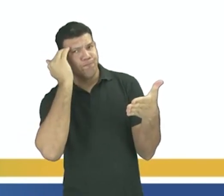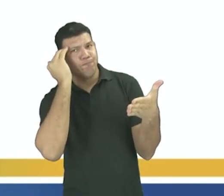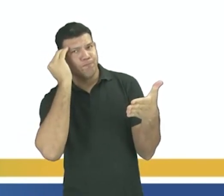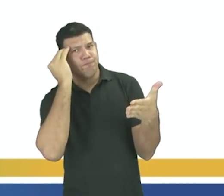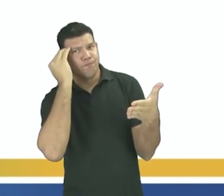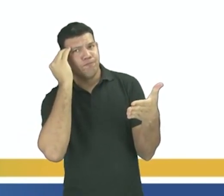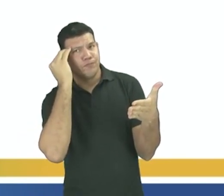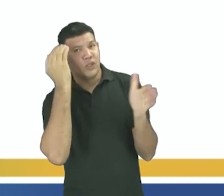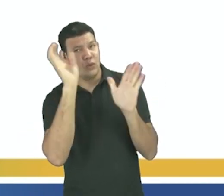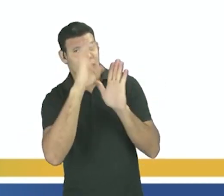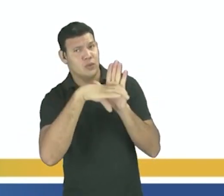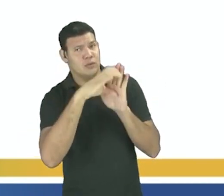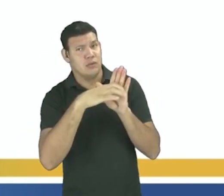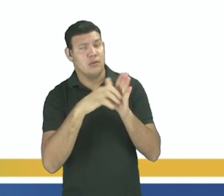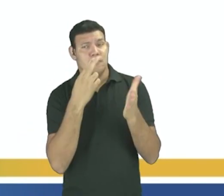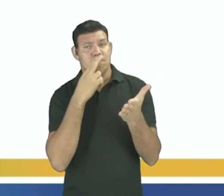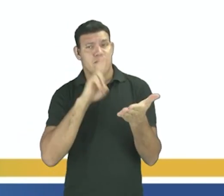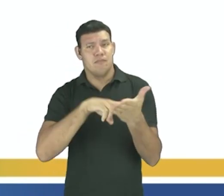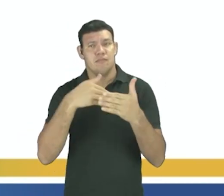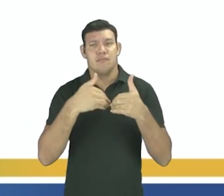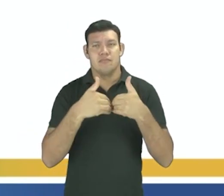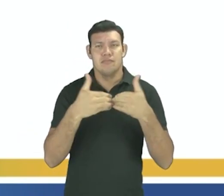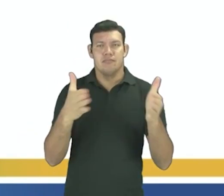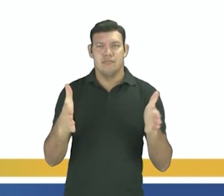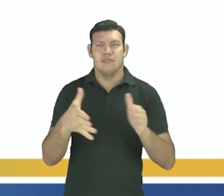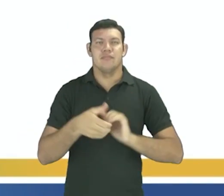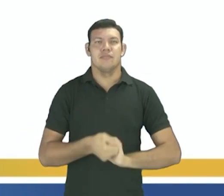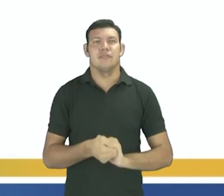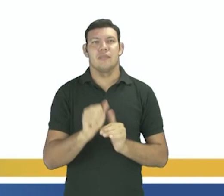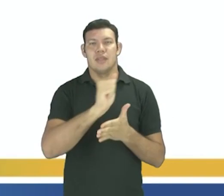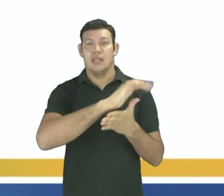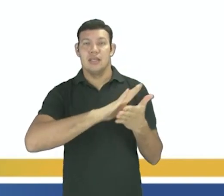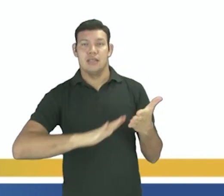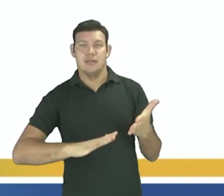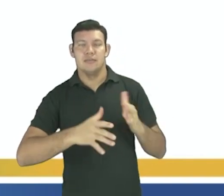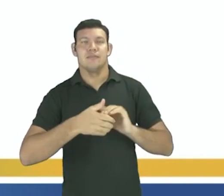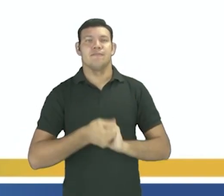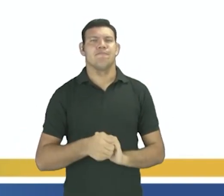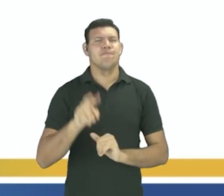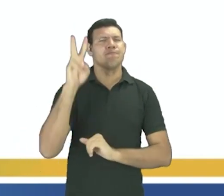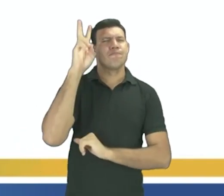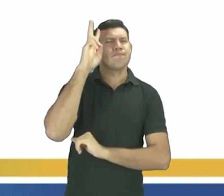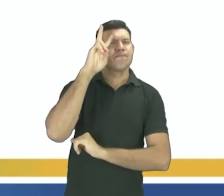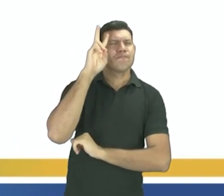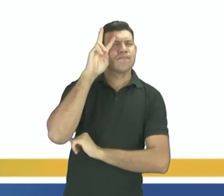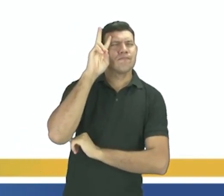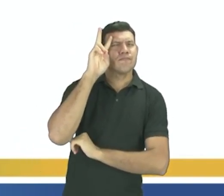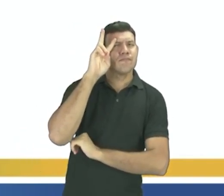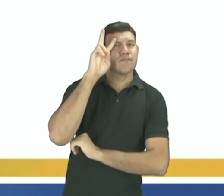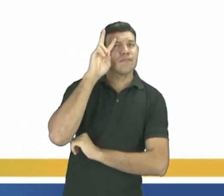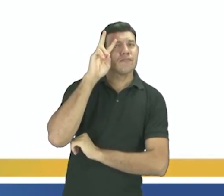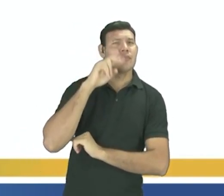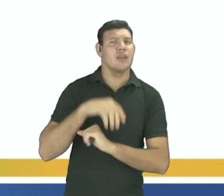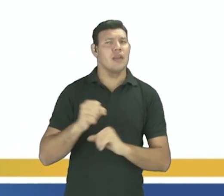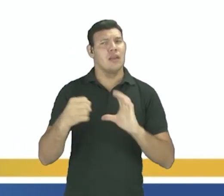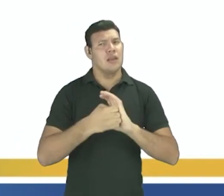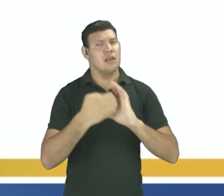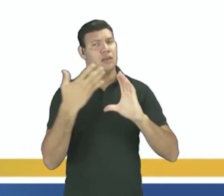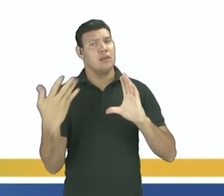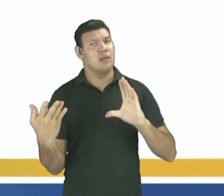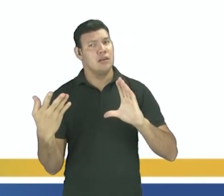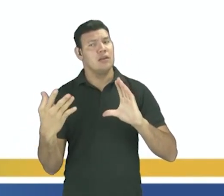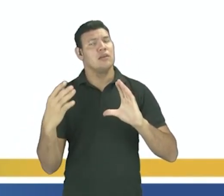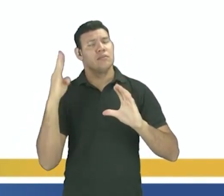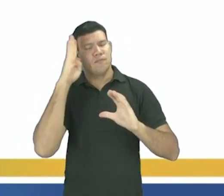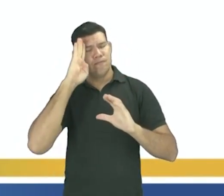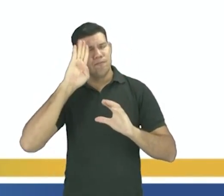o conteúdo de uma carta aberta. Então vamos à nossa atividade. Relembrando um pouco das características